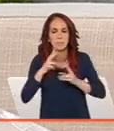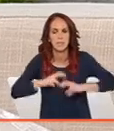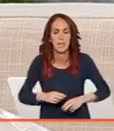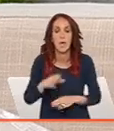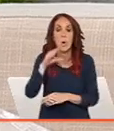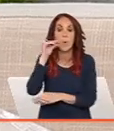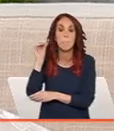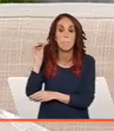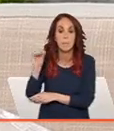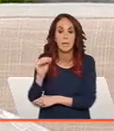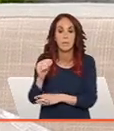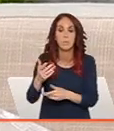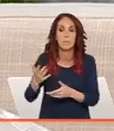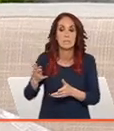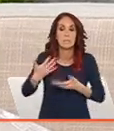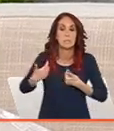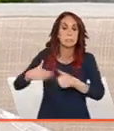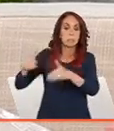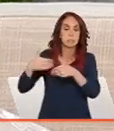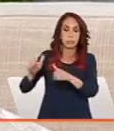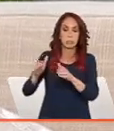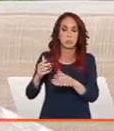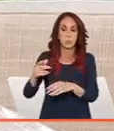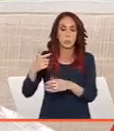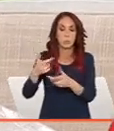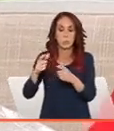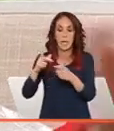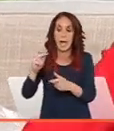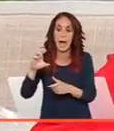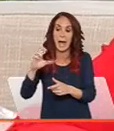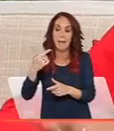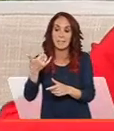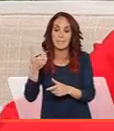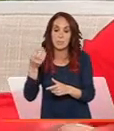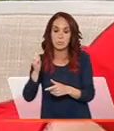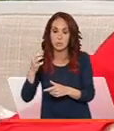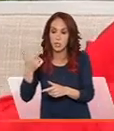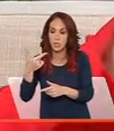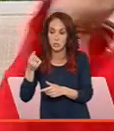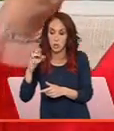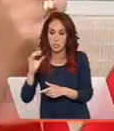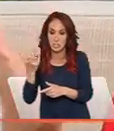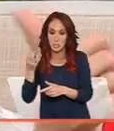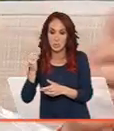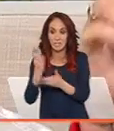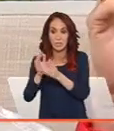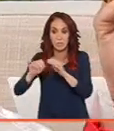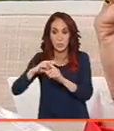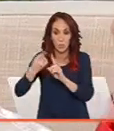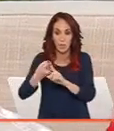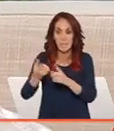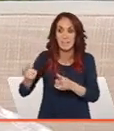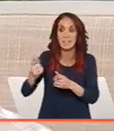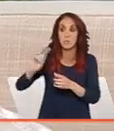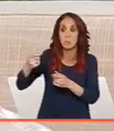que os bancos têm que ver-se livre dos ativos tóxicos antes do final do ano. Então, varrem e vendem para outras empresas que se